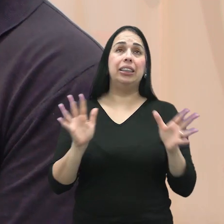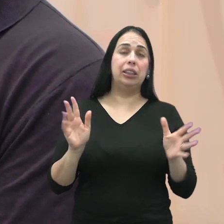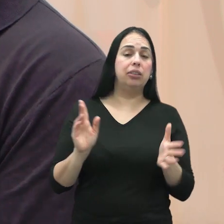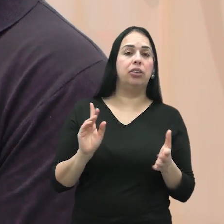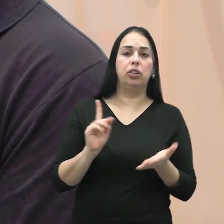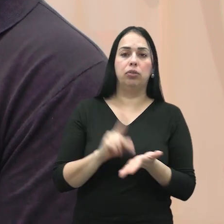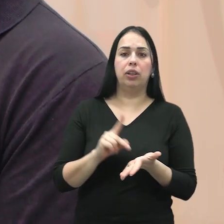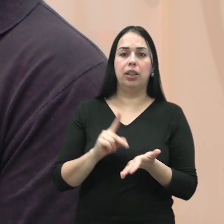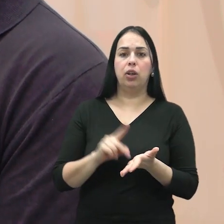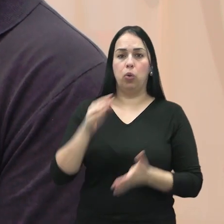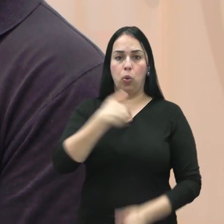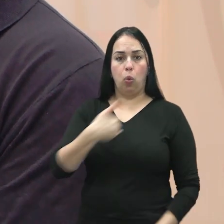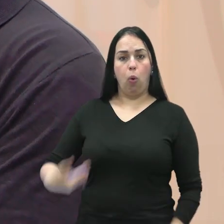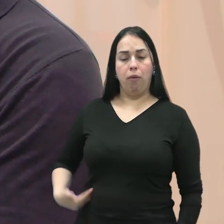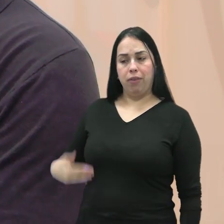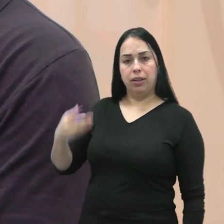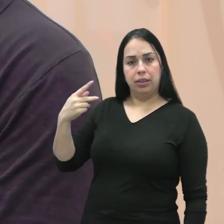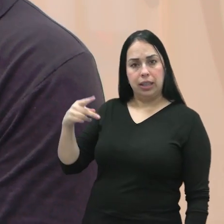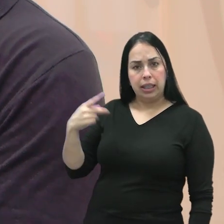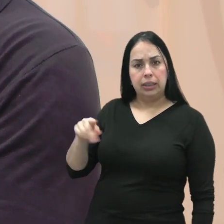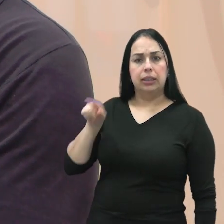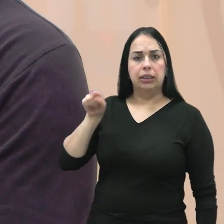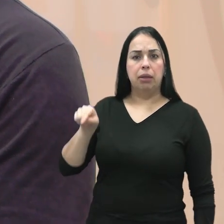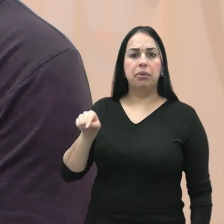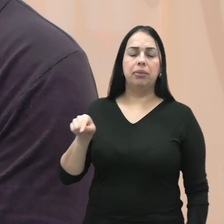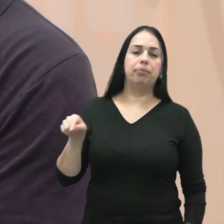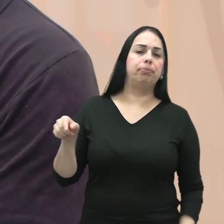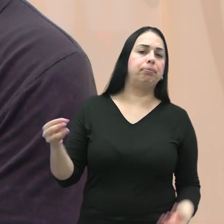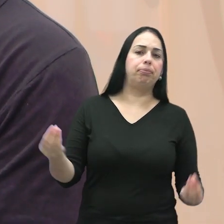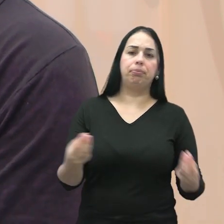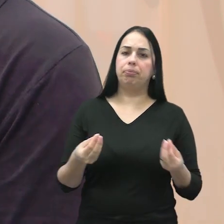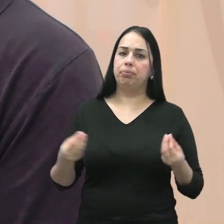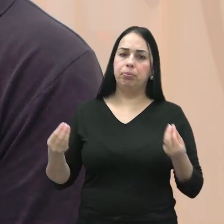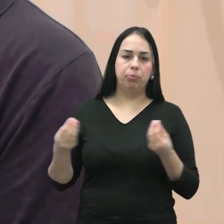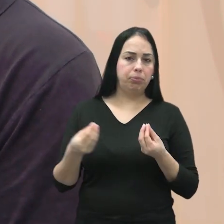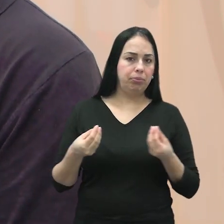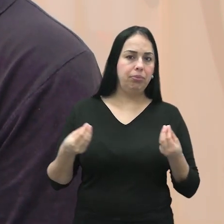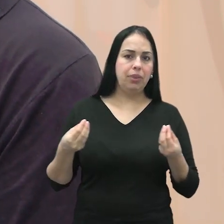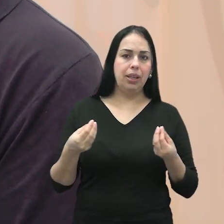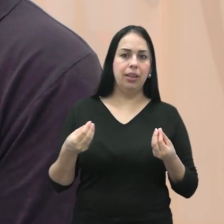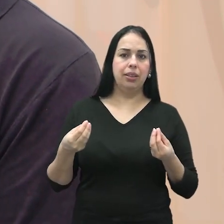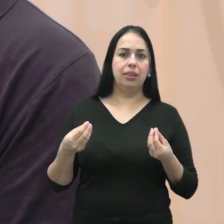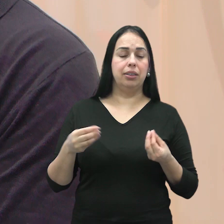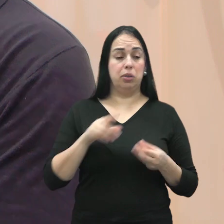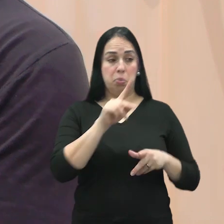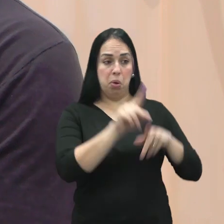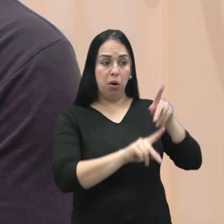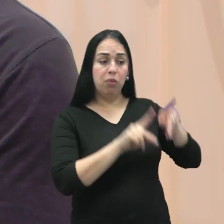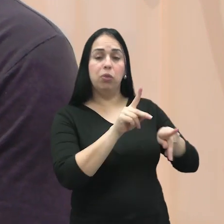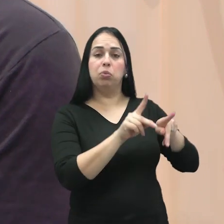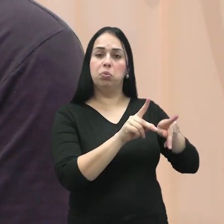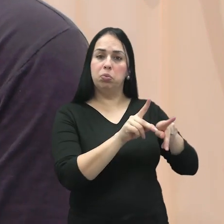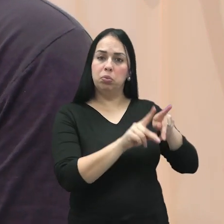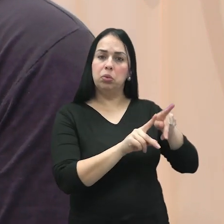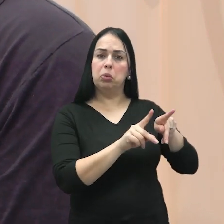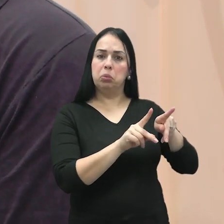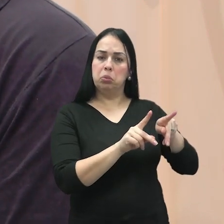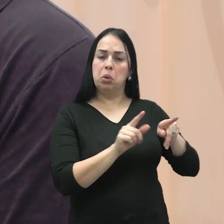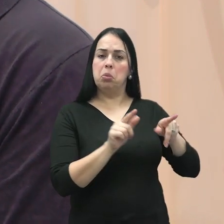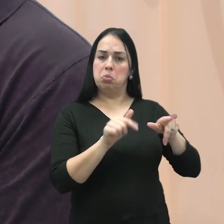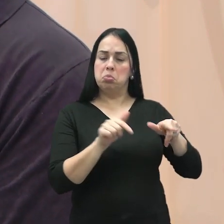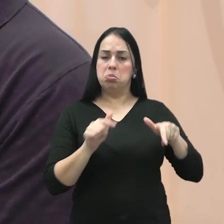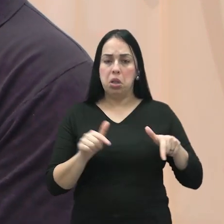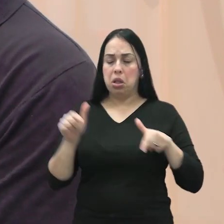geral, o governo dele, além de contar com, vamos dizer, a boa vontade da população, fruto